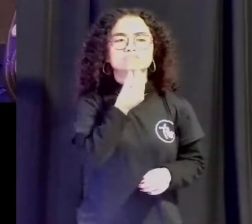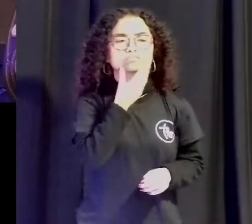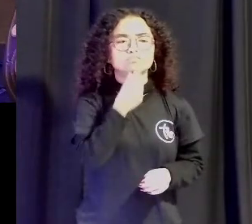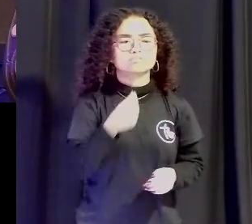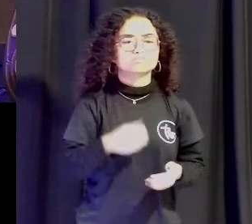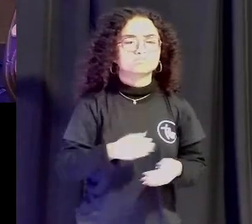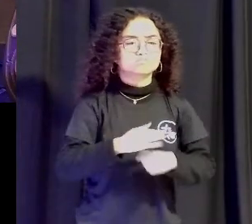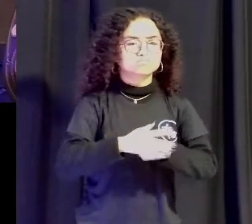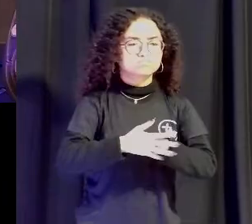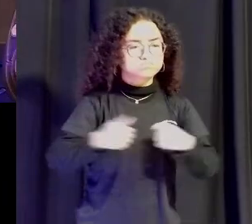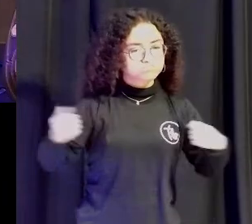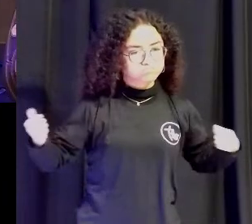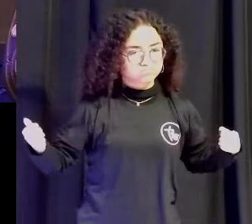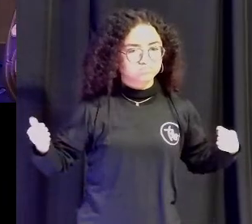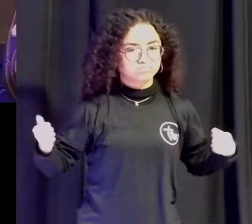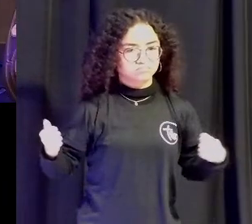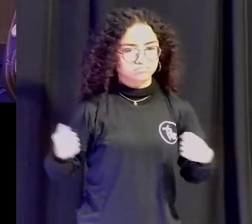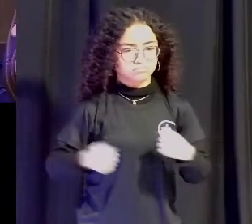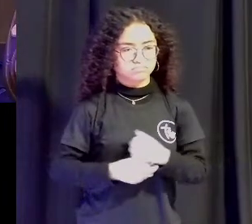diante de vós.